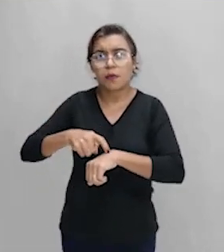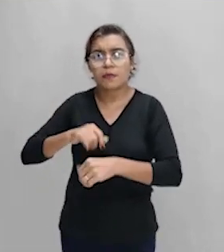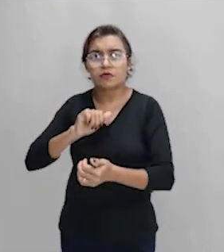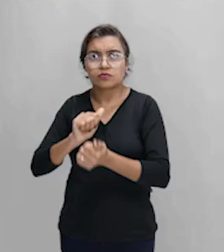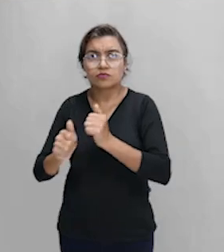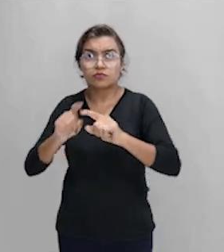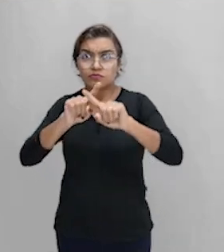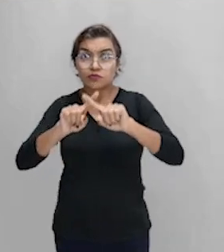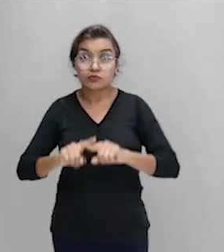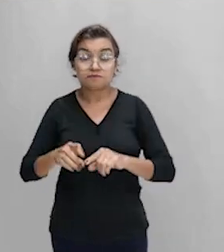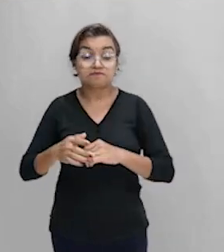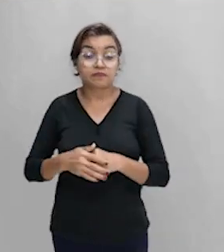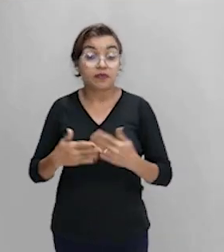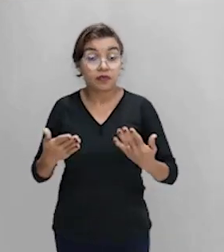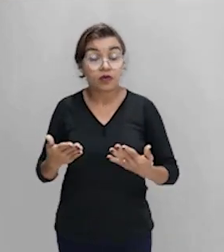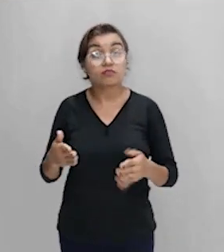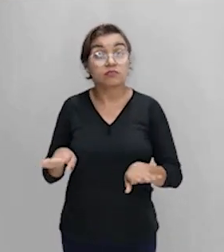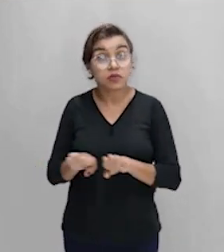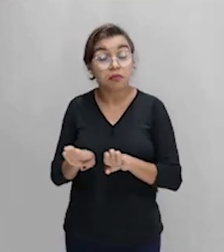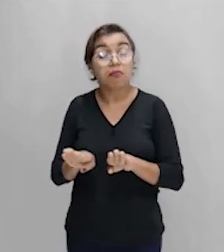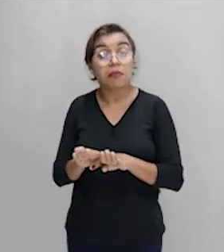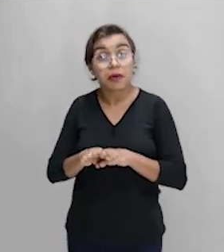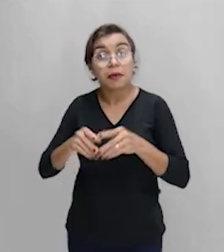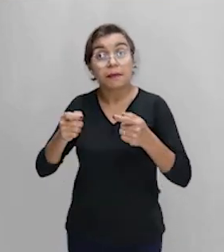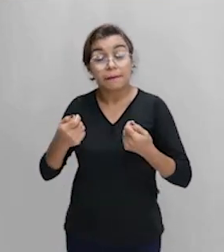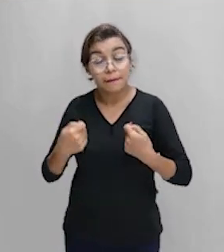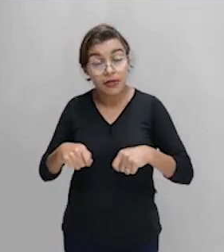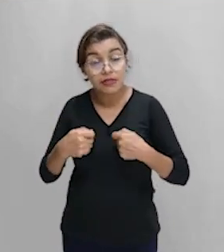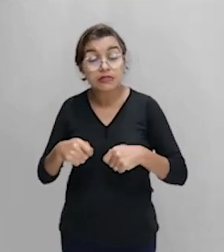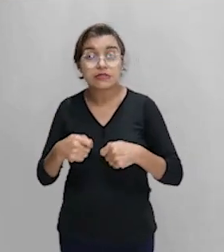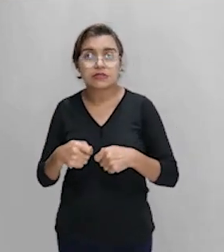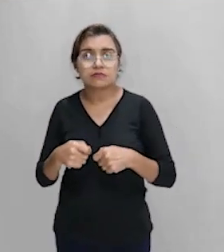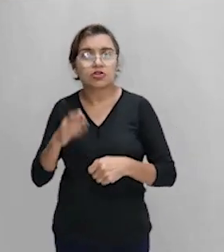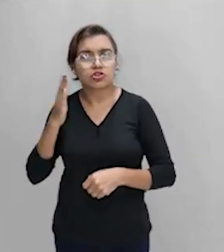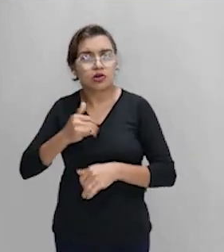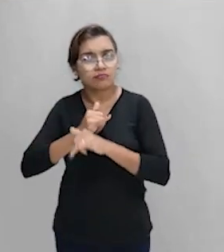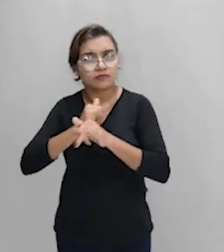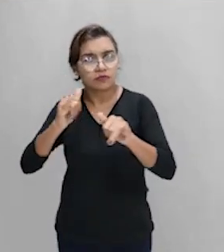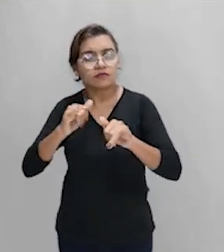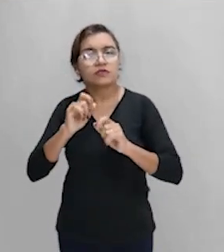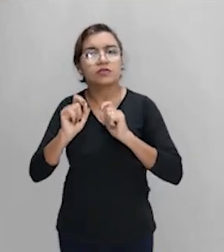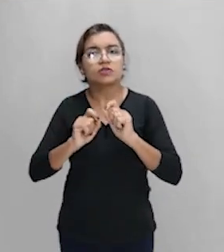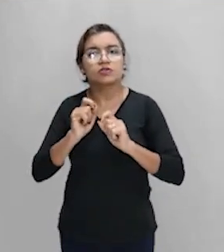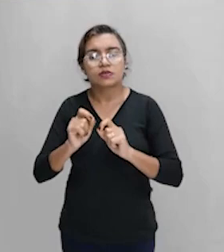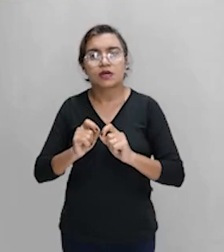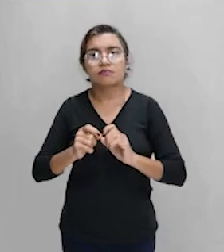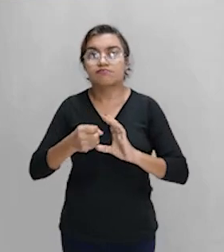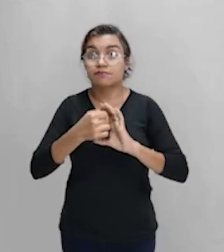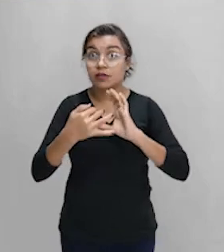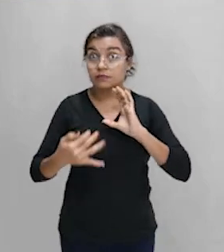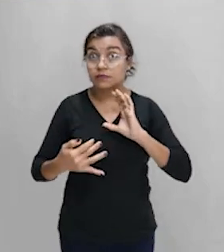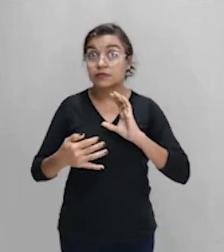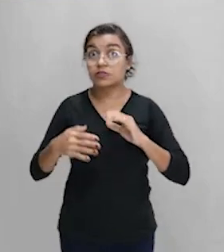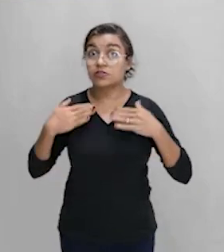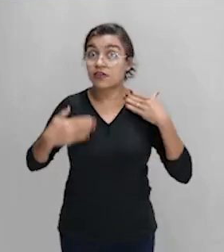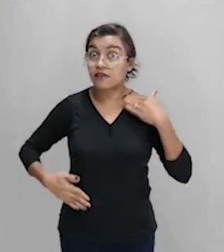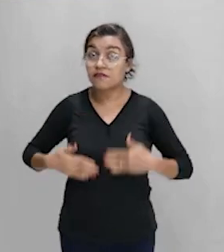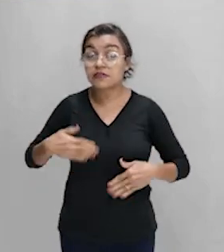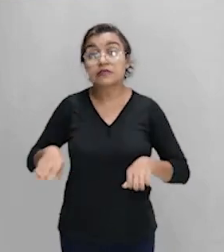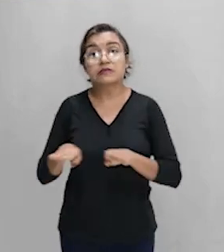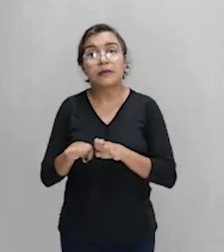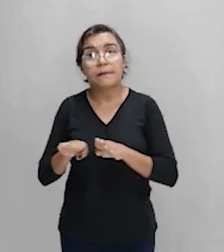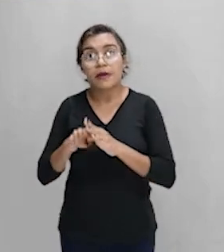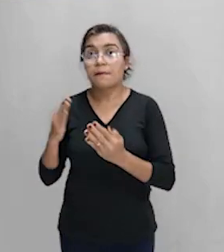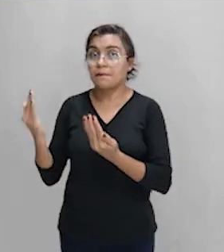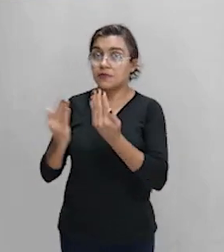certo? Então, isso aqui também deve ser levado em consideração. Falei durante muito tempo aqui apenas do aspecto físico, mas o psicológico deve